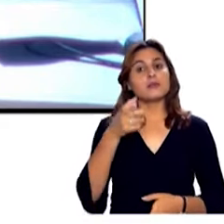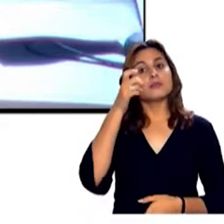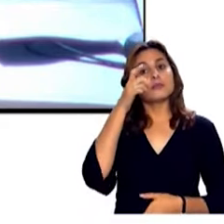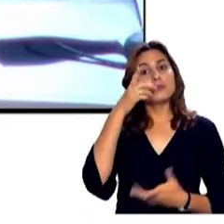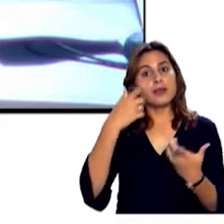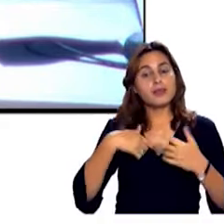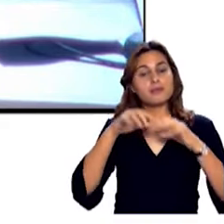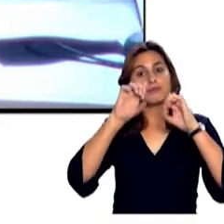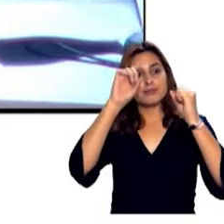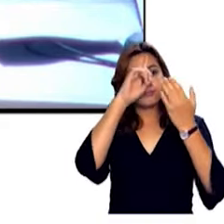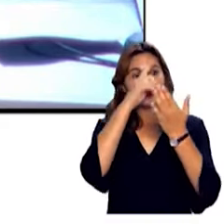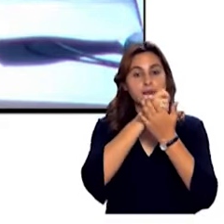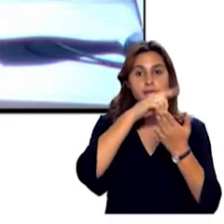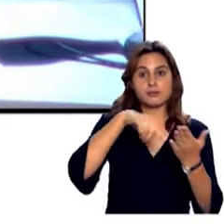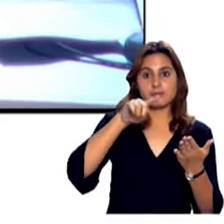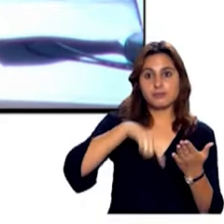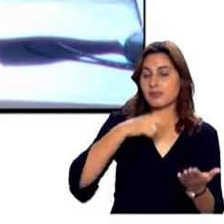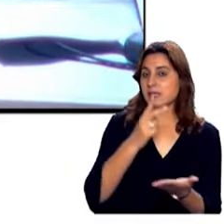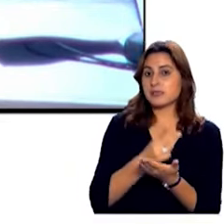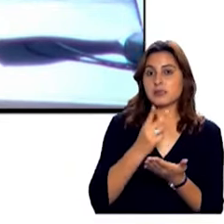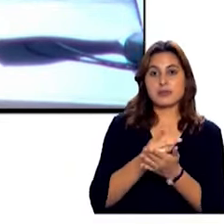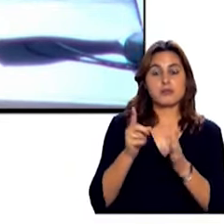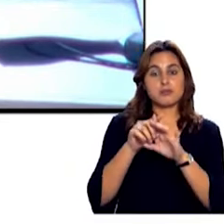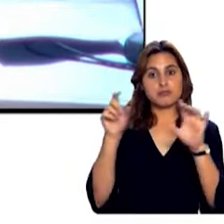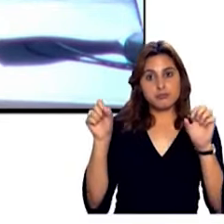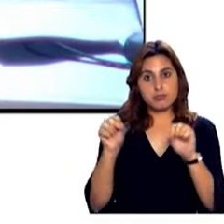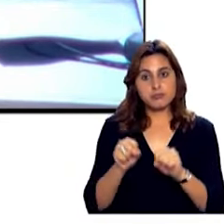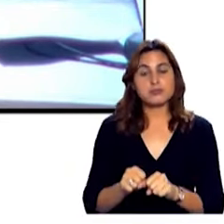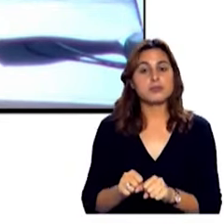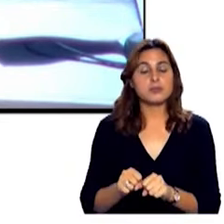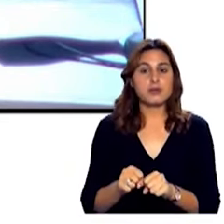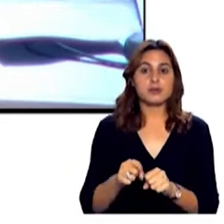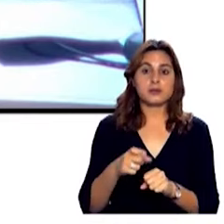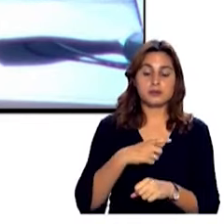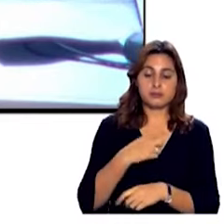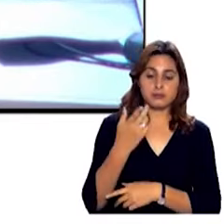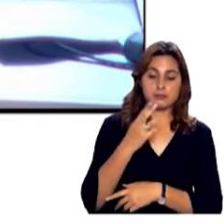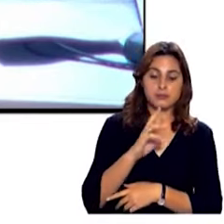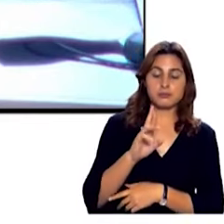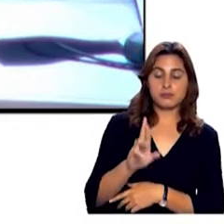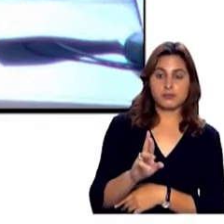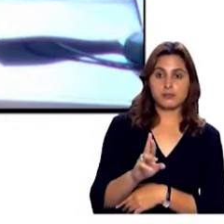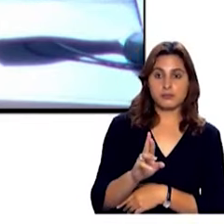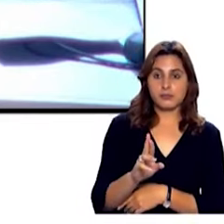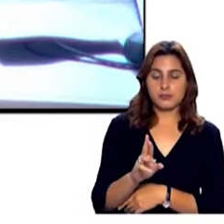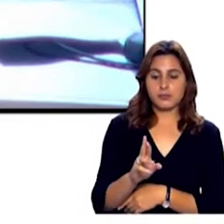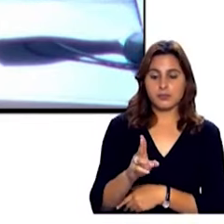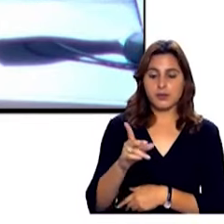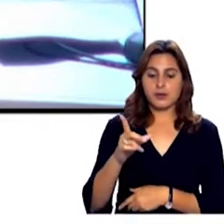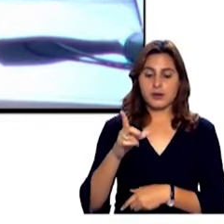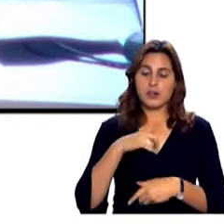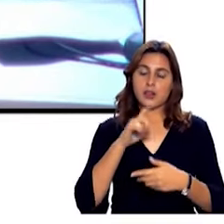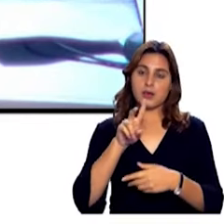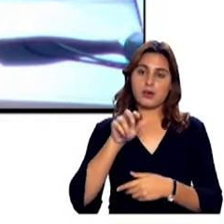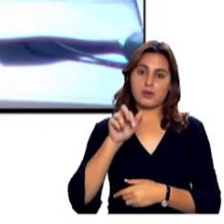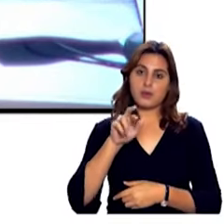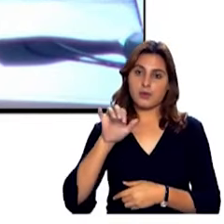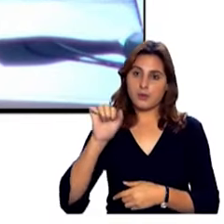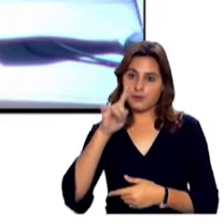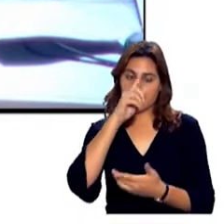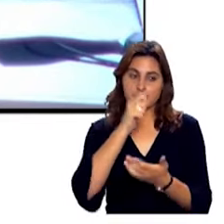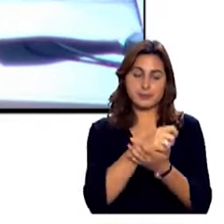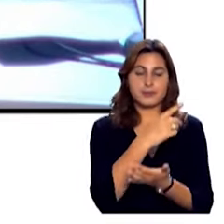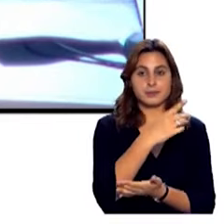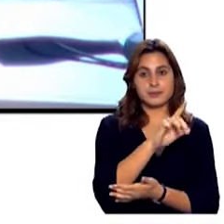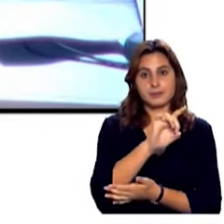systématiquement souhait aller Plus loin ET je crois que c'est la grandeur aussi Du tribunal suprême Du brésil d'organiser ce congr ET d'essayer